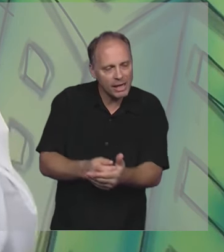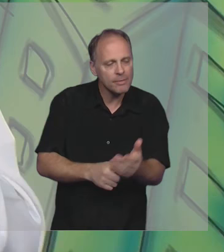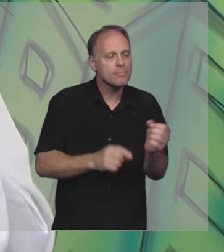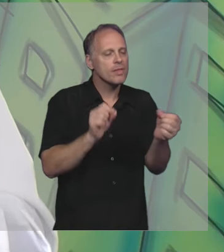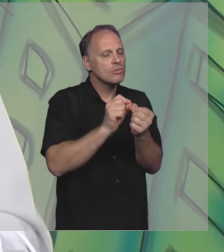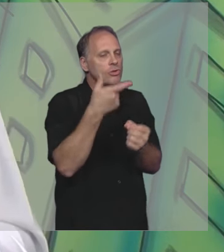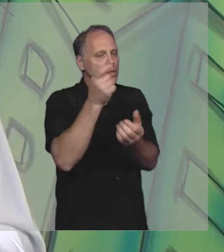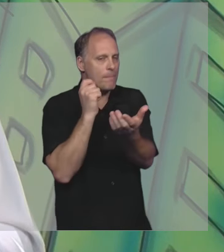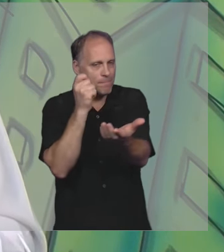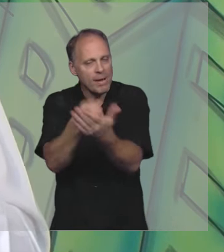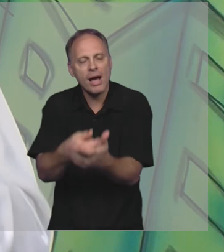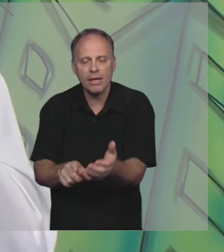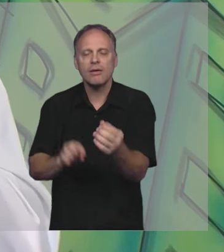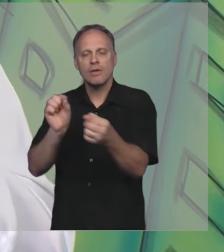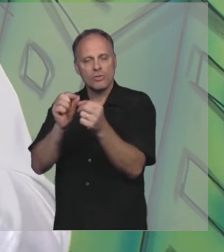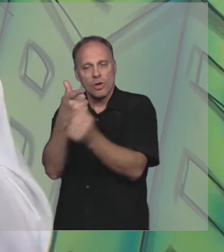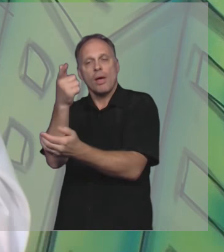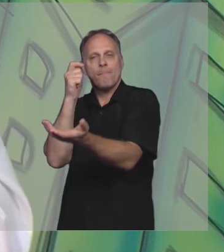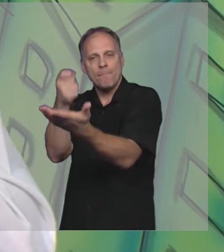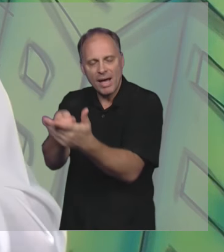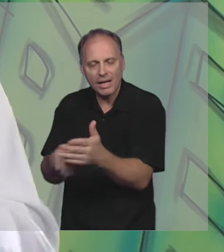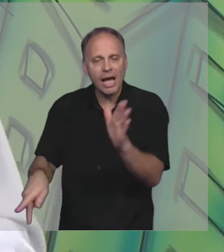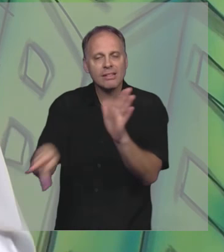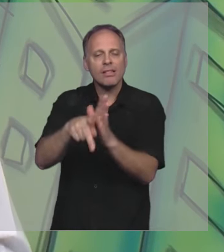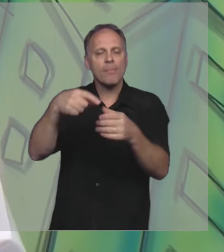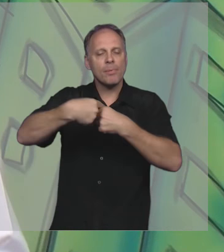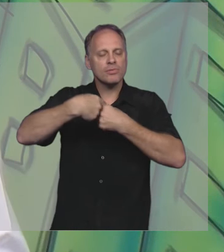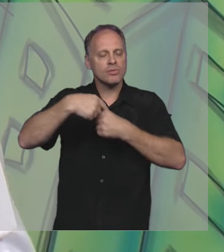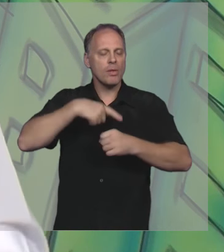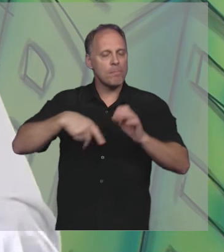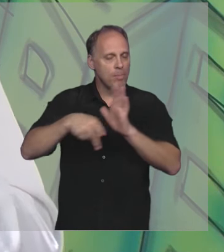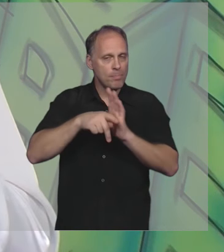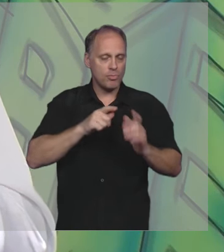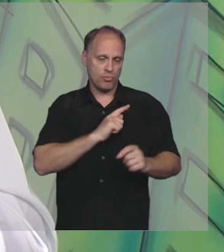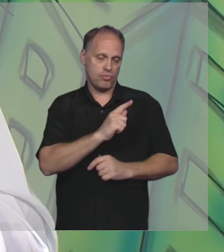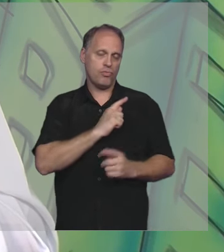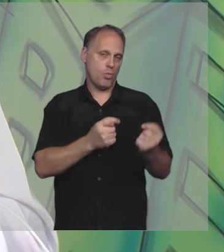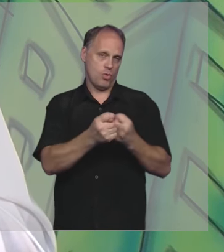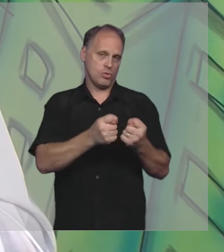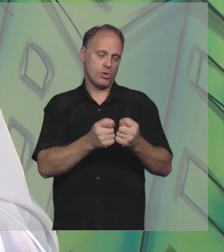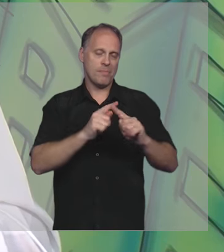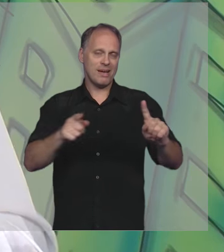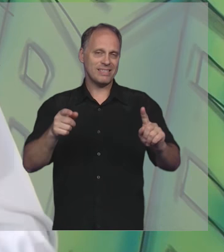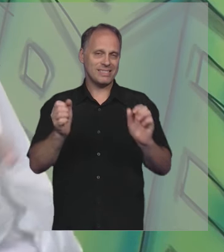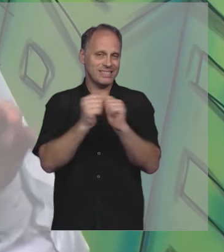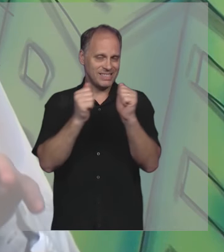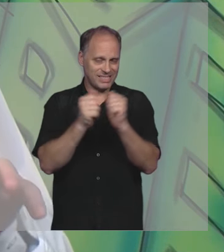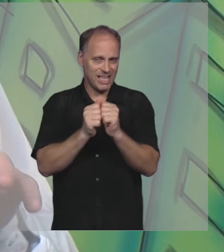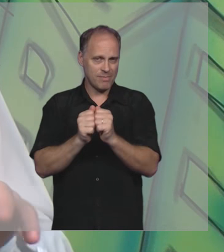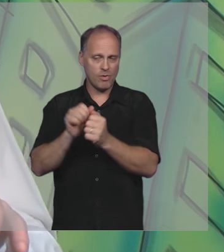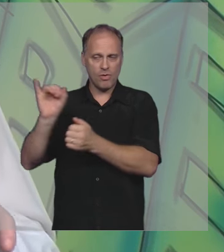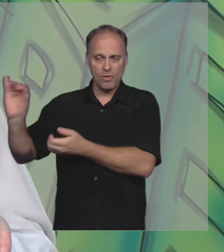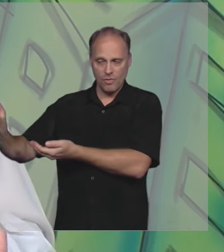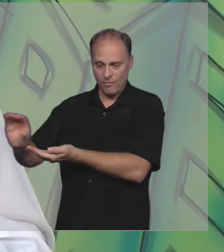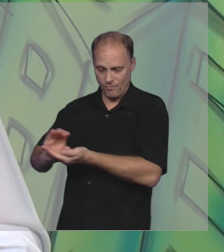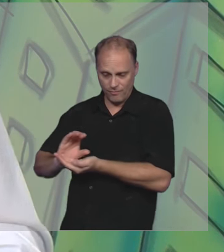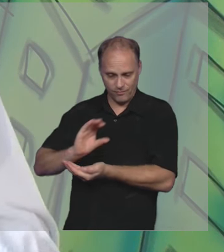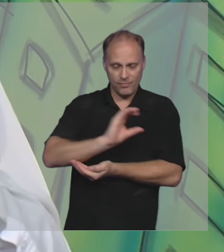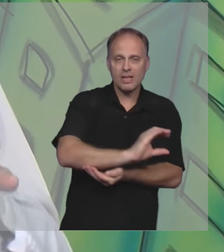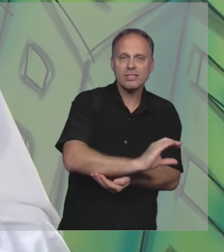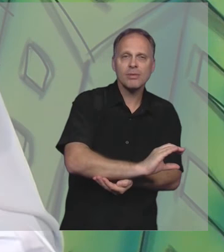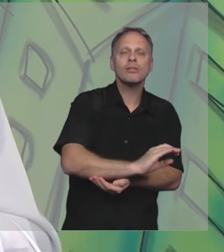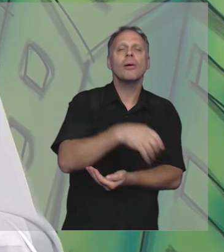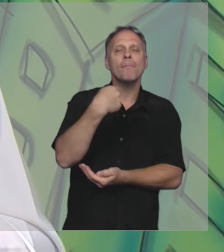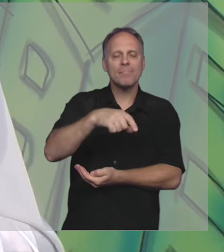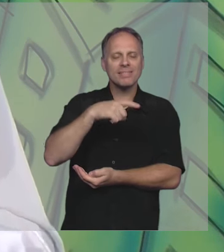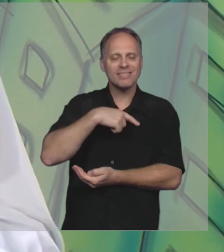etapa seguinte cumprida, até o município ter um sistema de gestão. Agora, esse sistema de gestão, o financiamento para esse sistema de gestão,